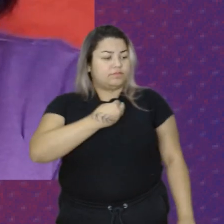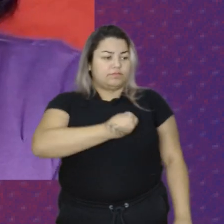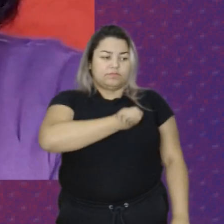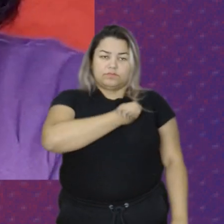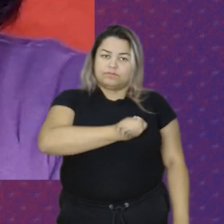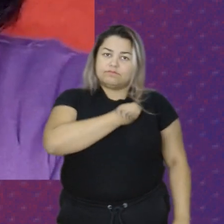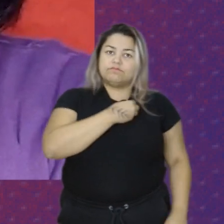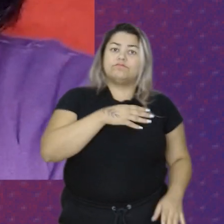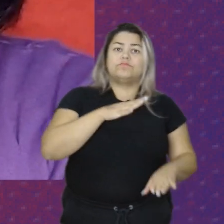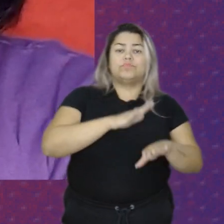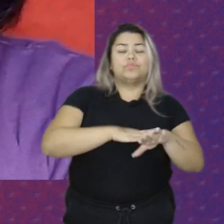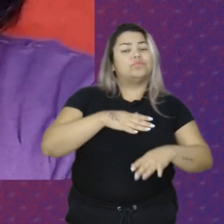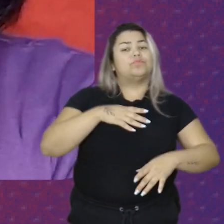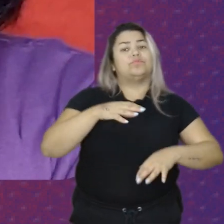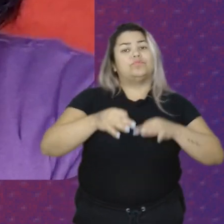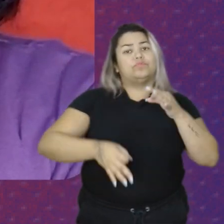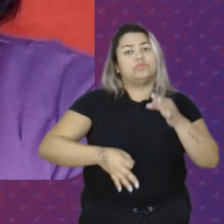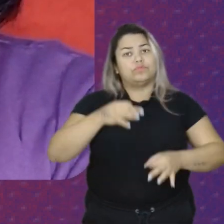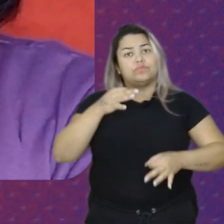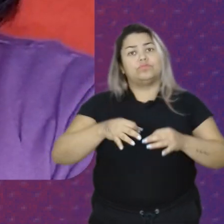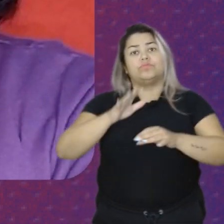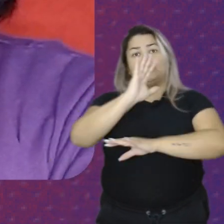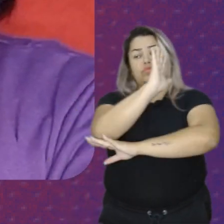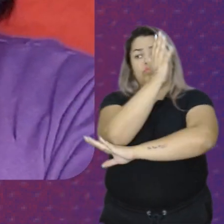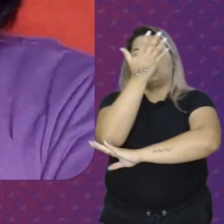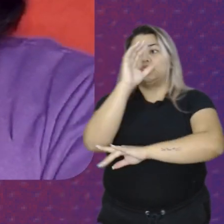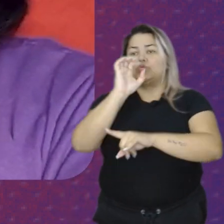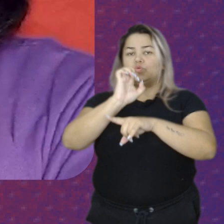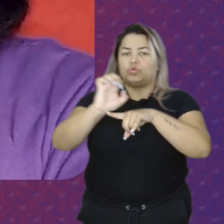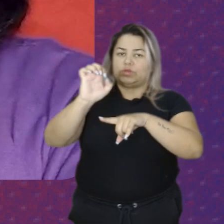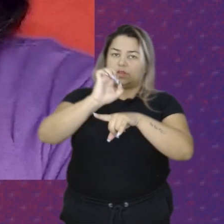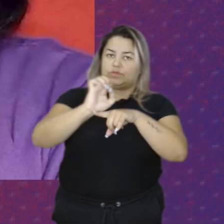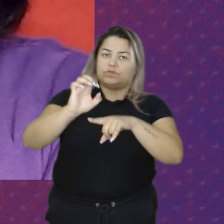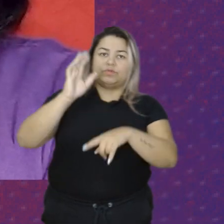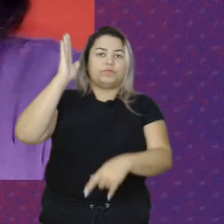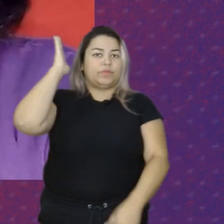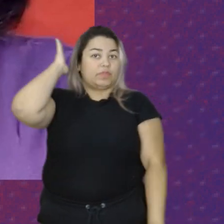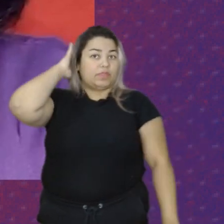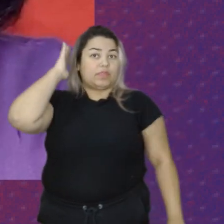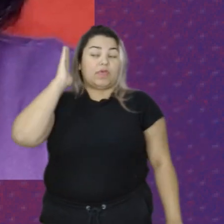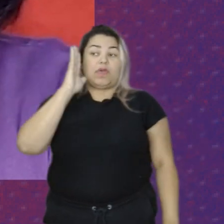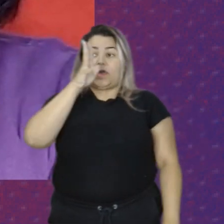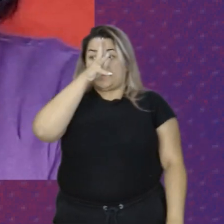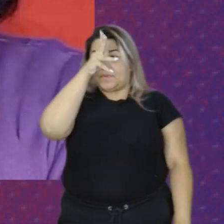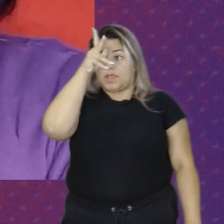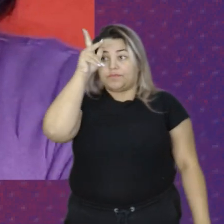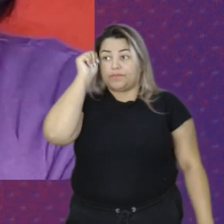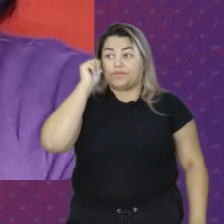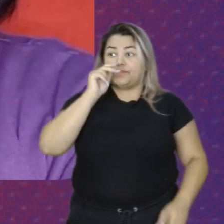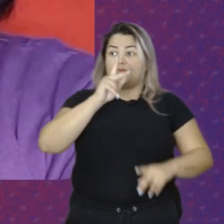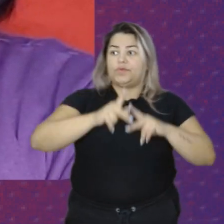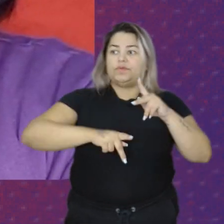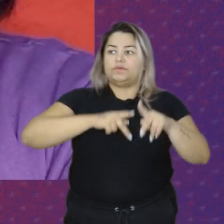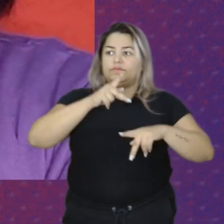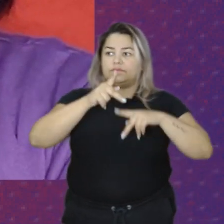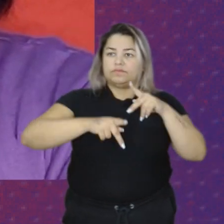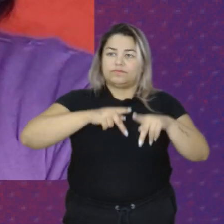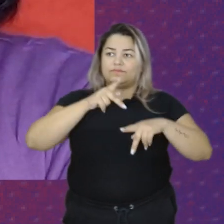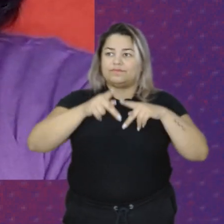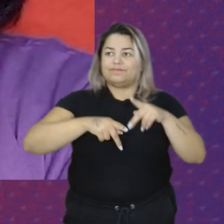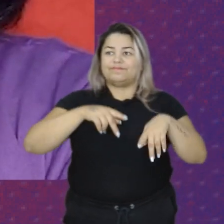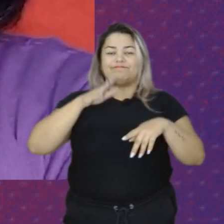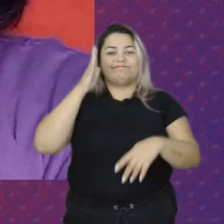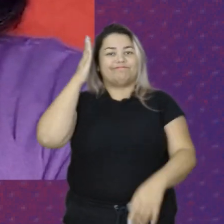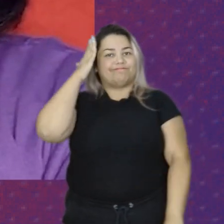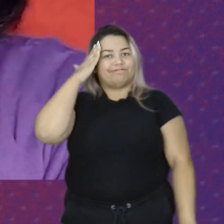com muita justiça ambiental aqui no estado do Pará e principalmente na Amazônia. Os povos que estão na Amazônia